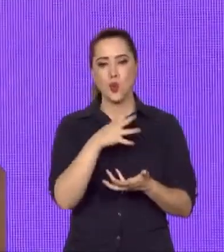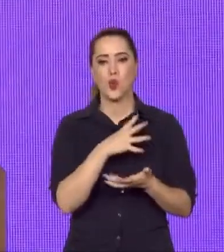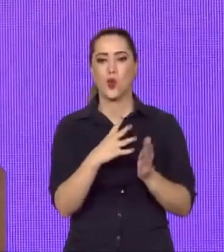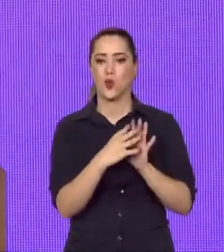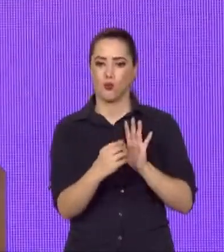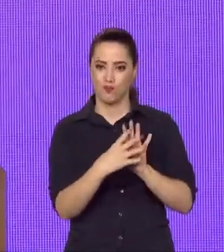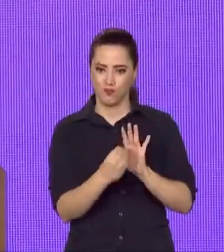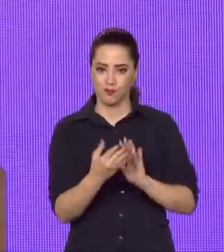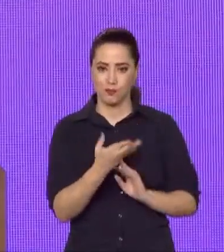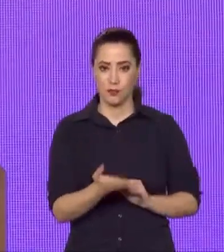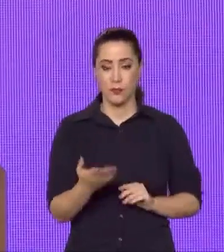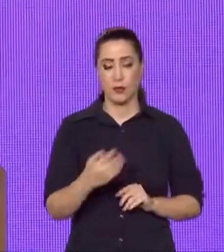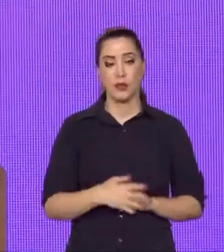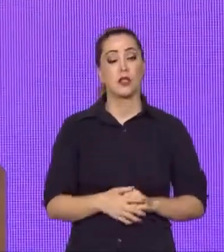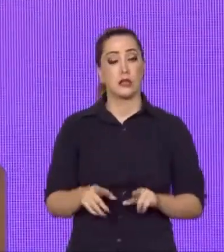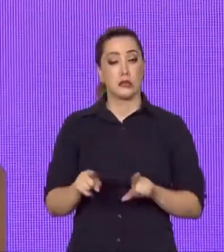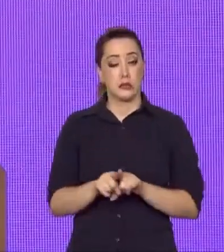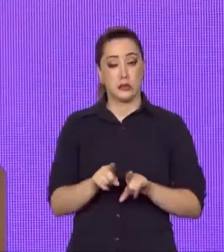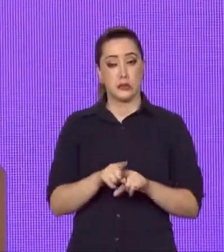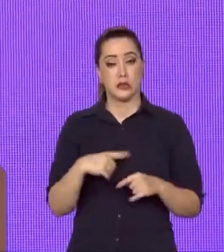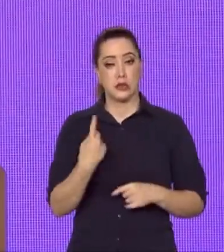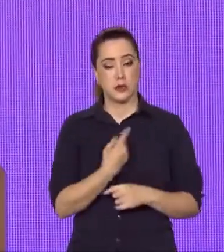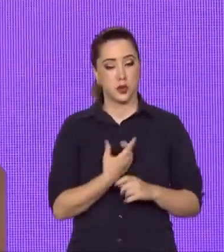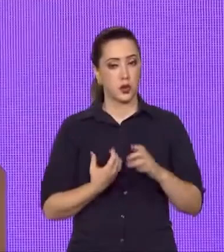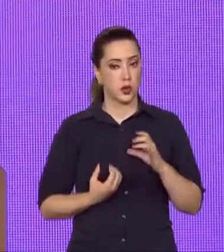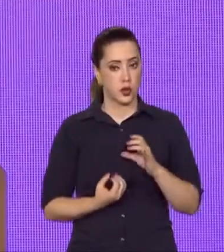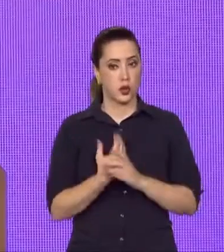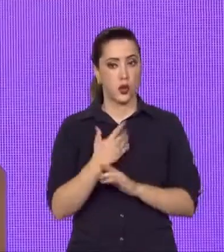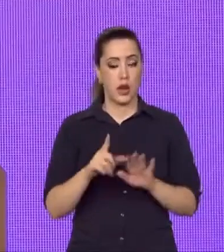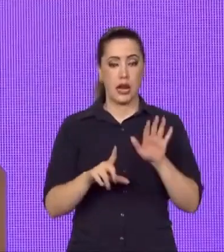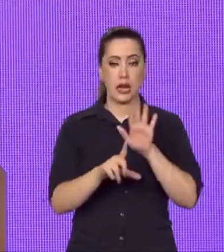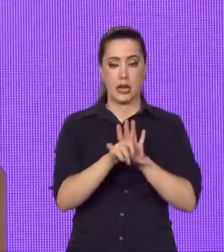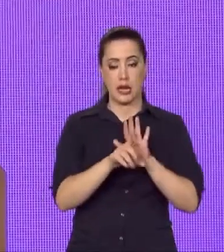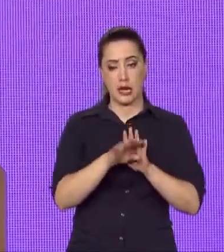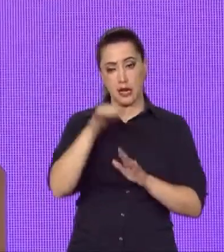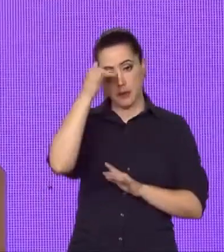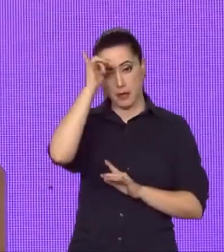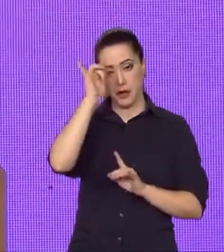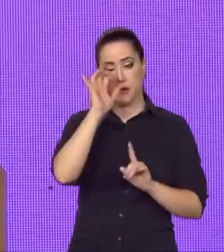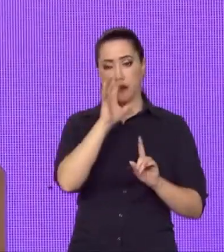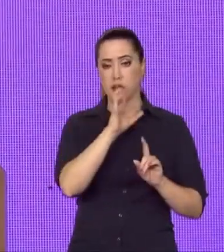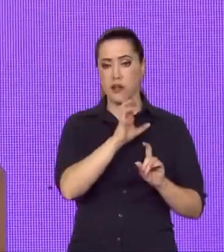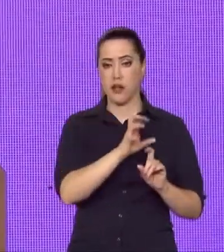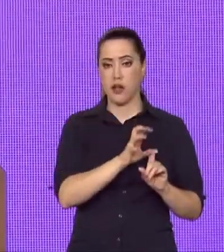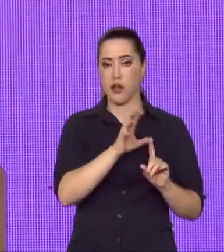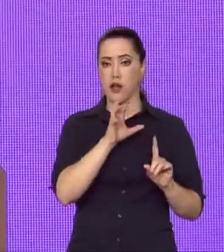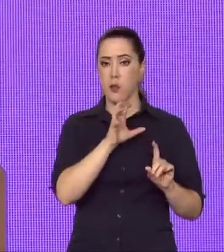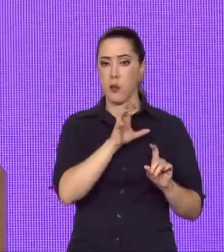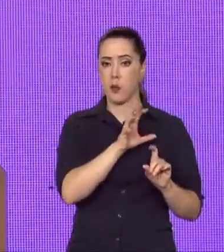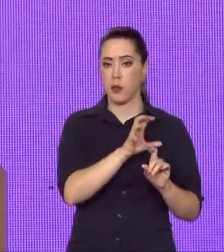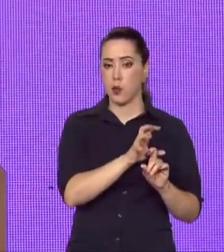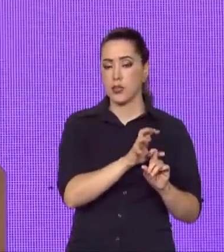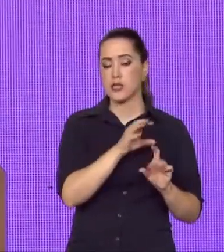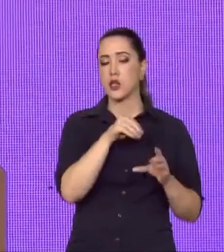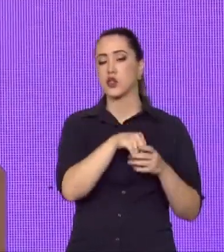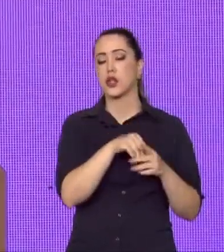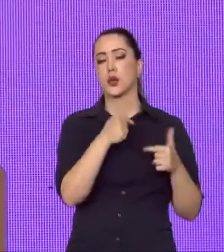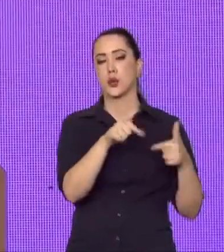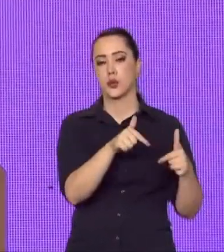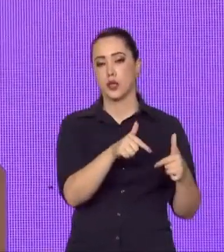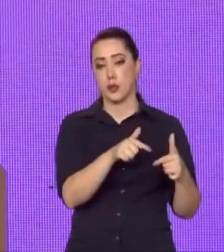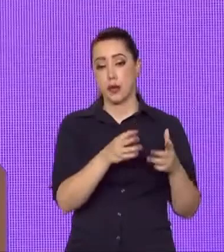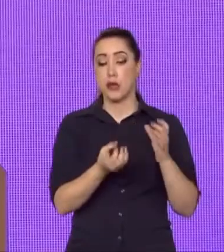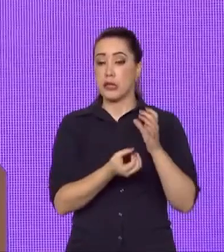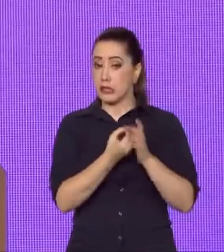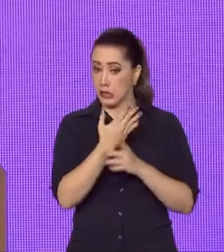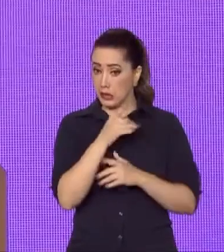E também construímos a Lei de Combate ao Assédio no Ambiente de Trabalho e seguimos na construção da Política